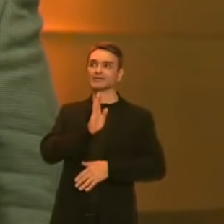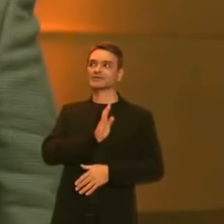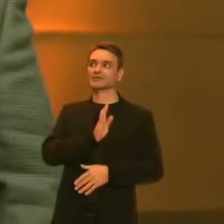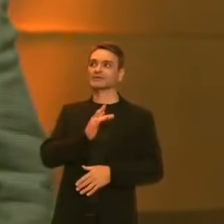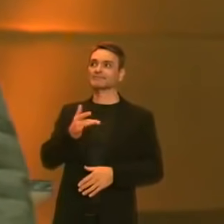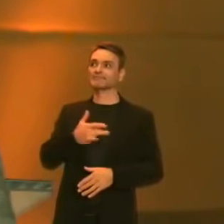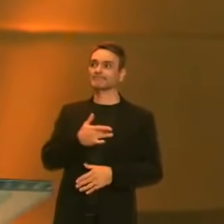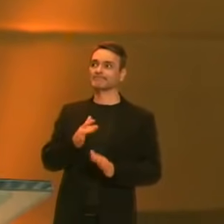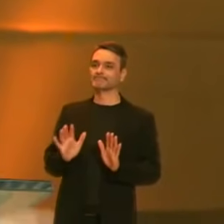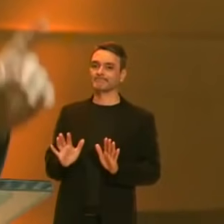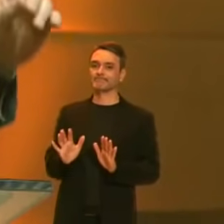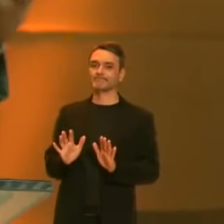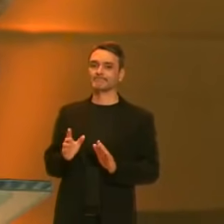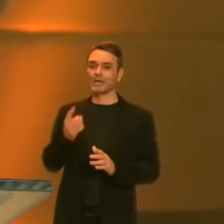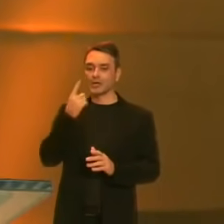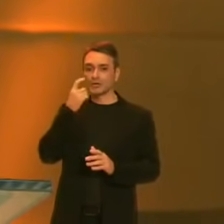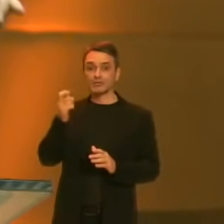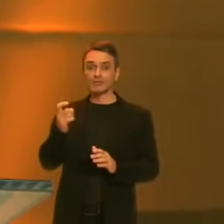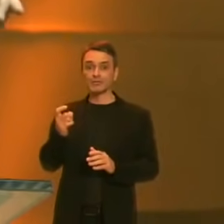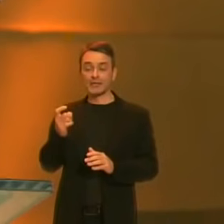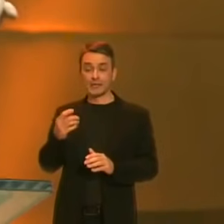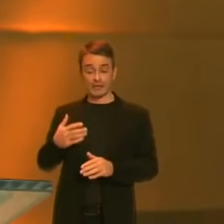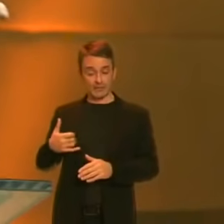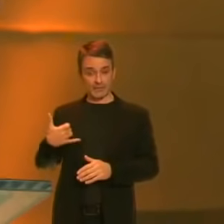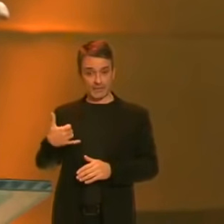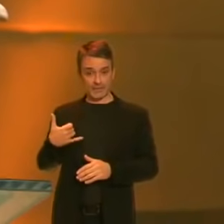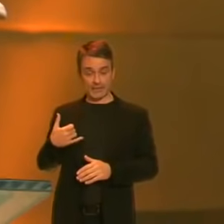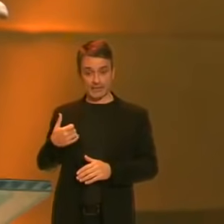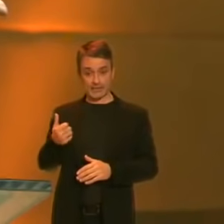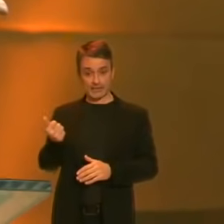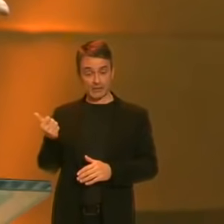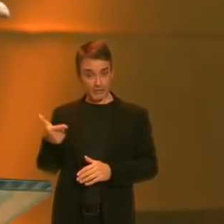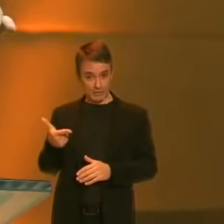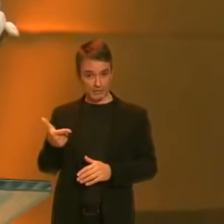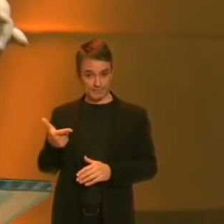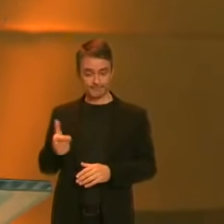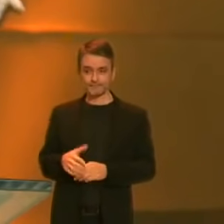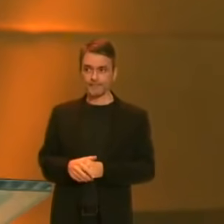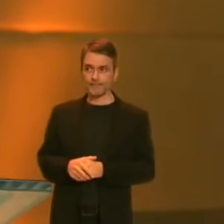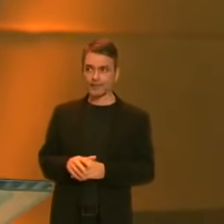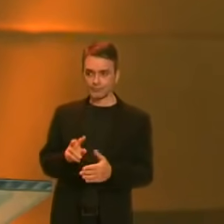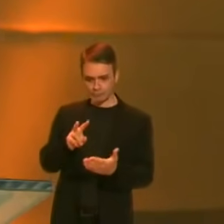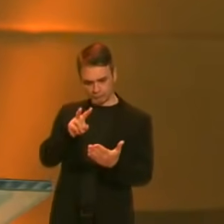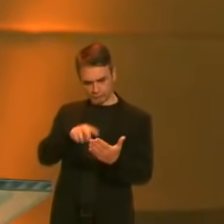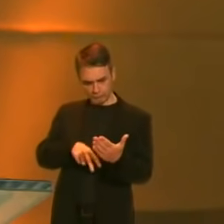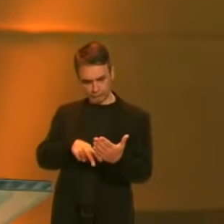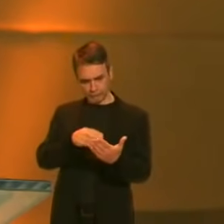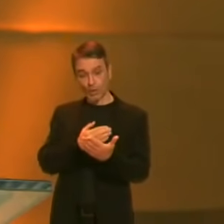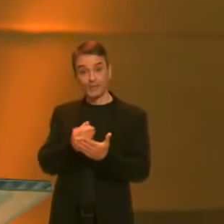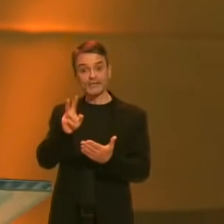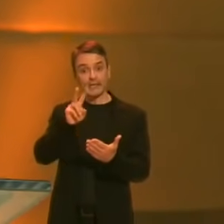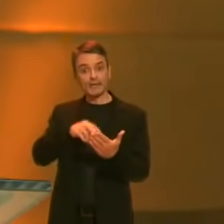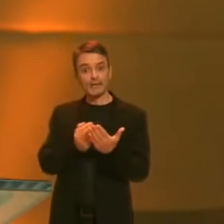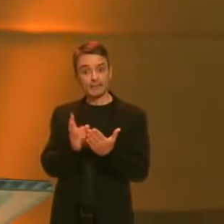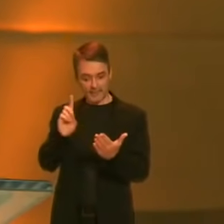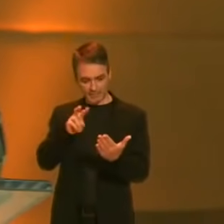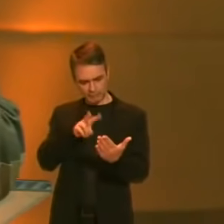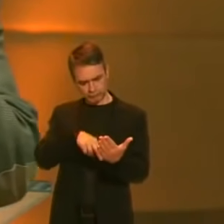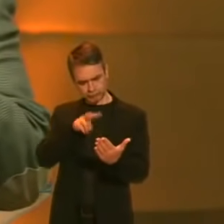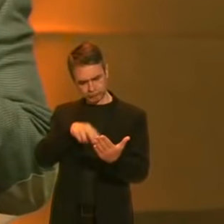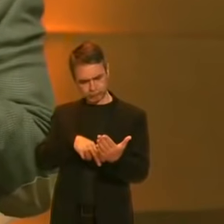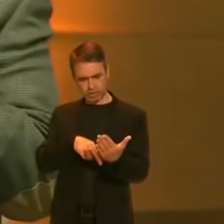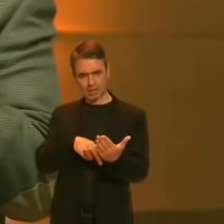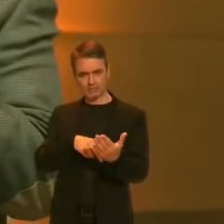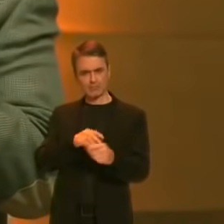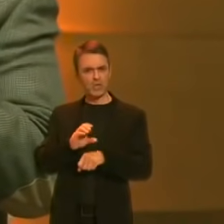Quando eu descobri isso, eu tinha 12 anos de idade e comecei a ler a Bíblia com 12 anos de idade. Eu não tinha